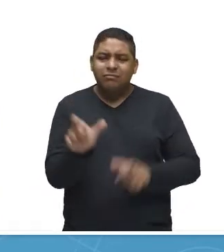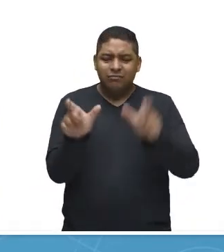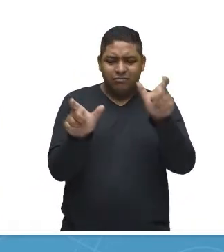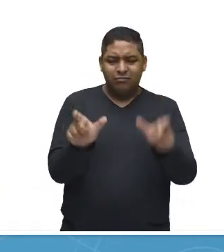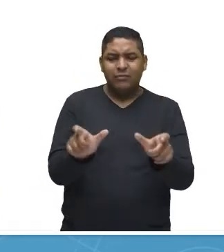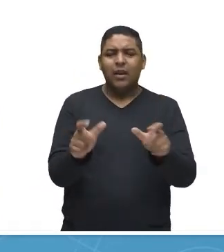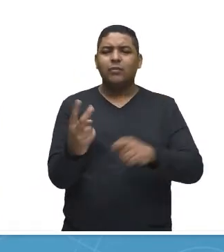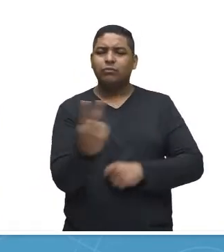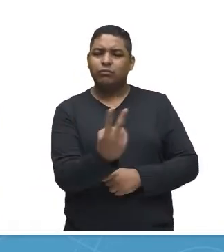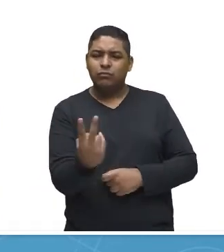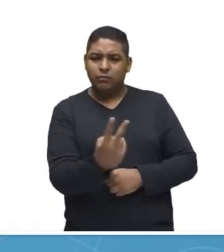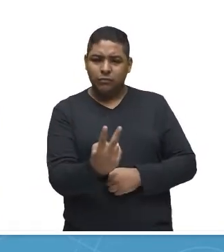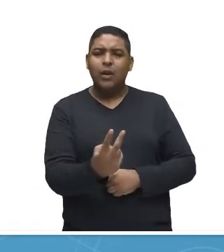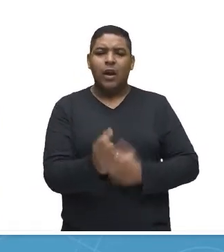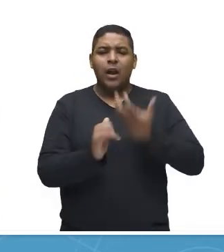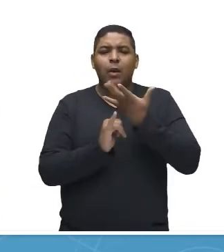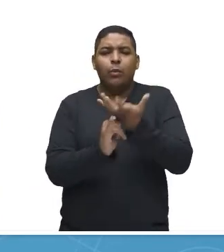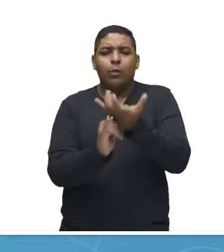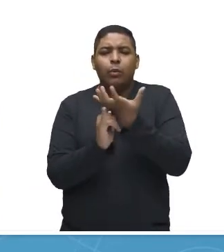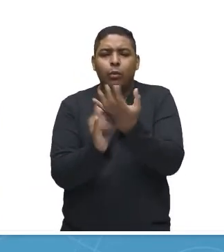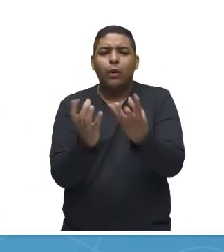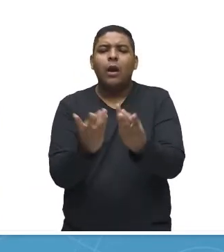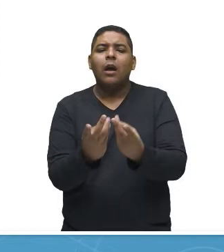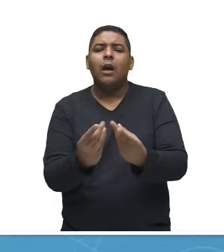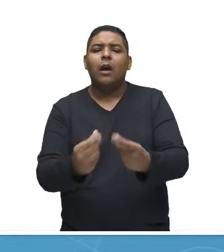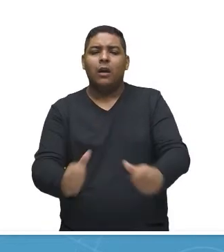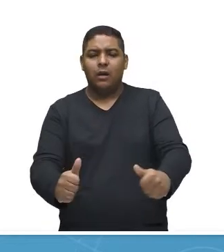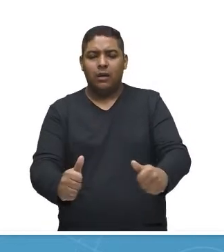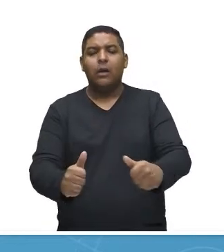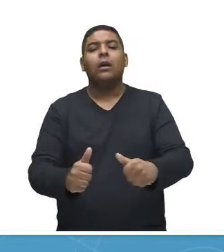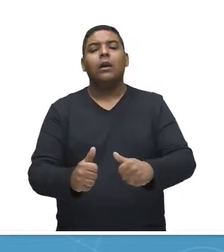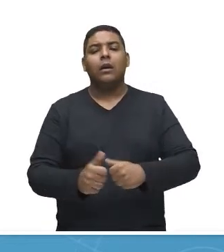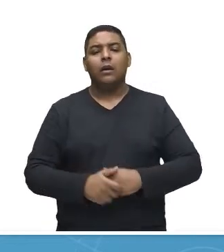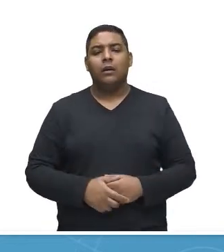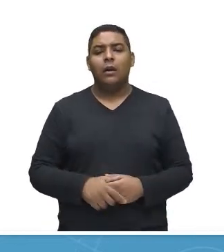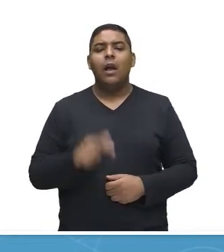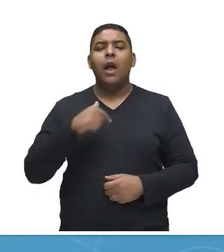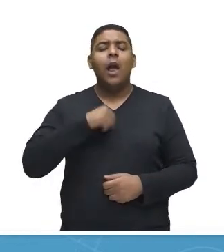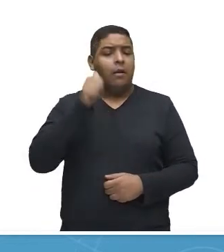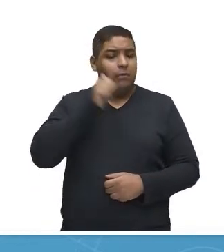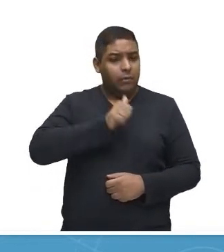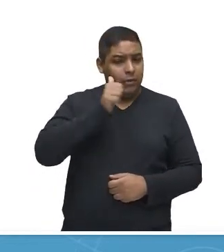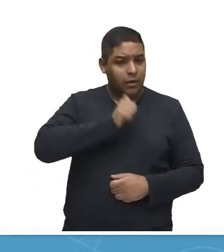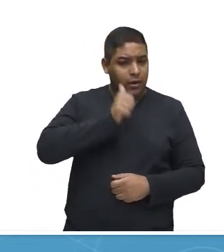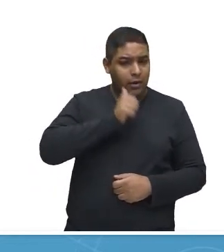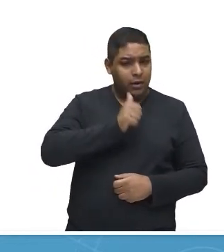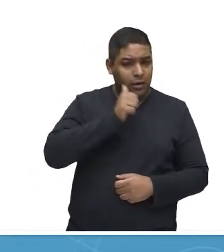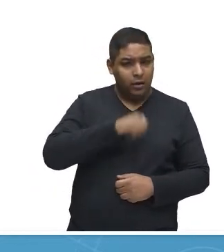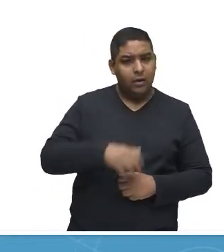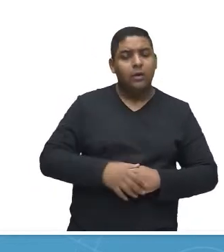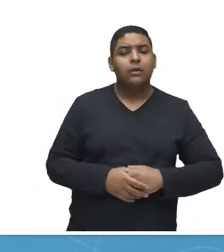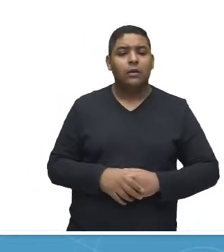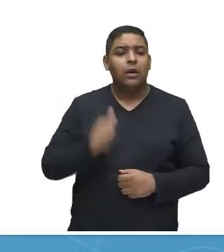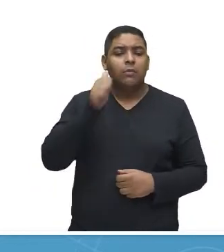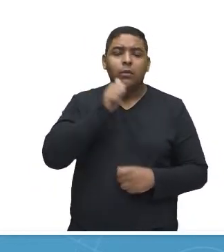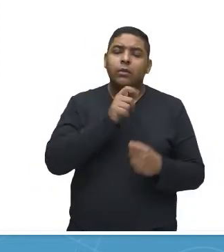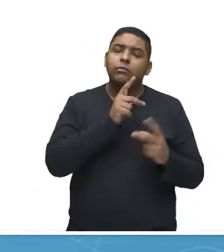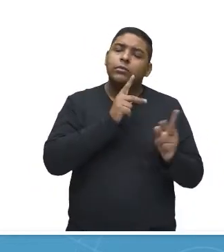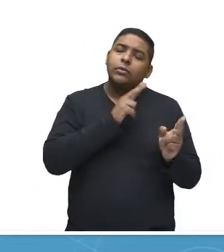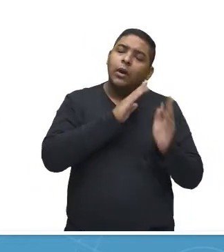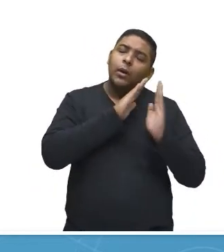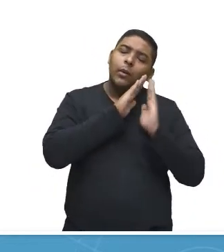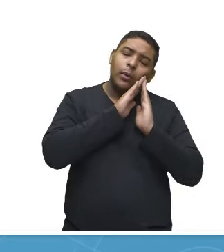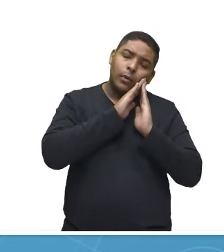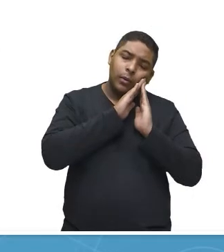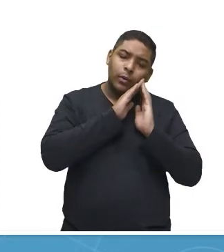seja, gasto de energia, gasto calórico. É a moça que está ali dormindo ou é